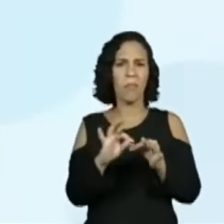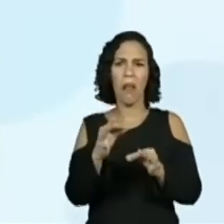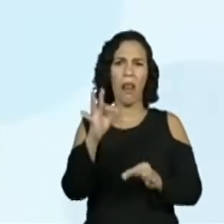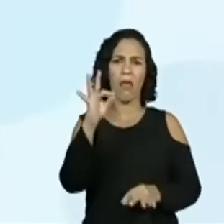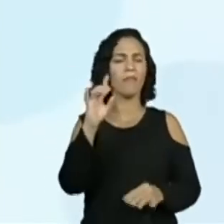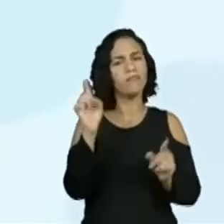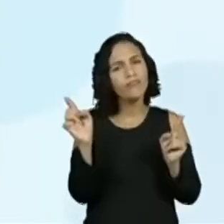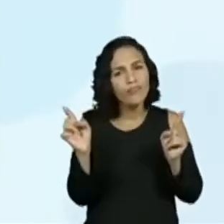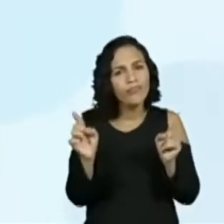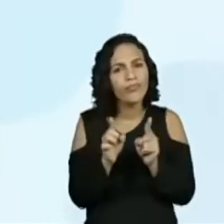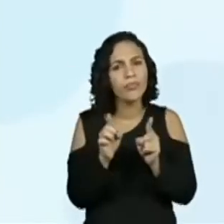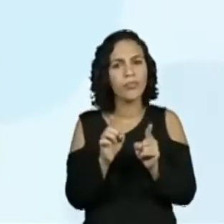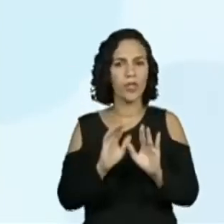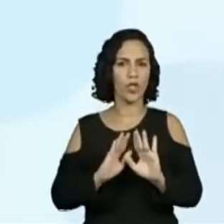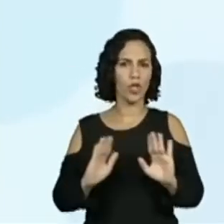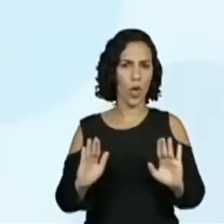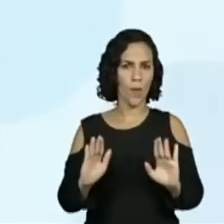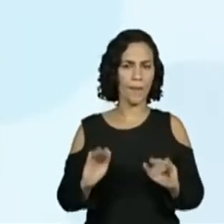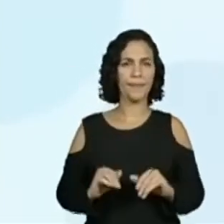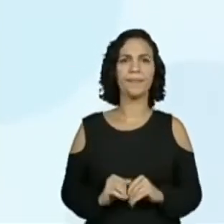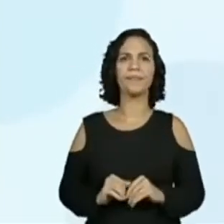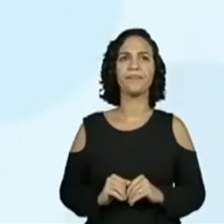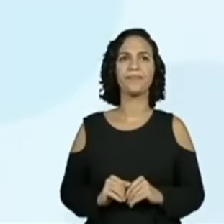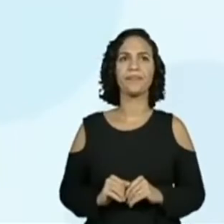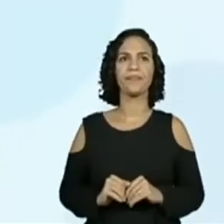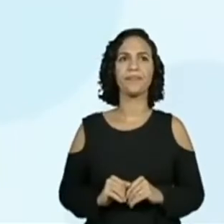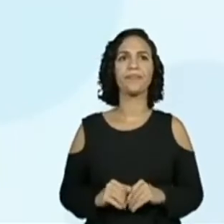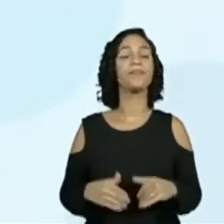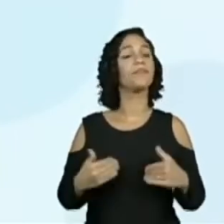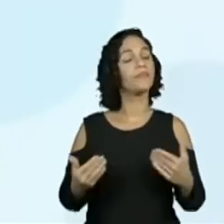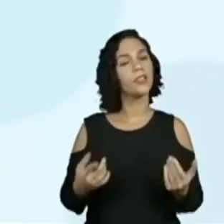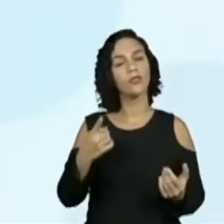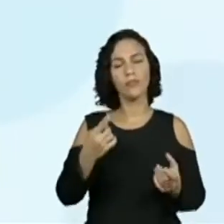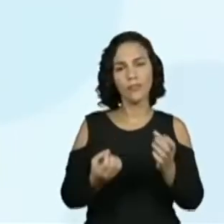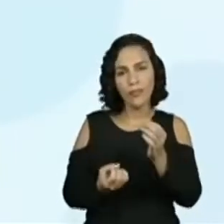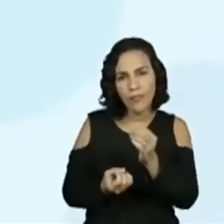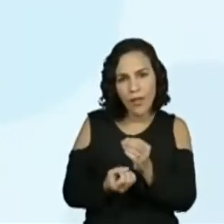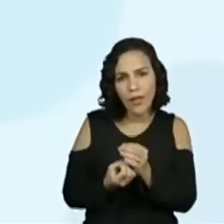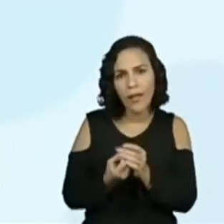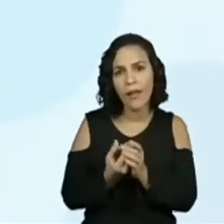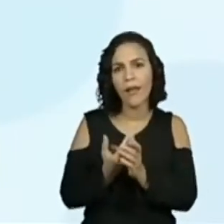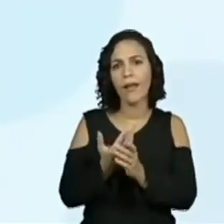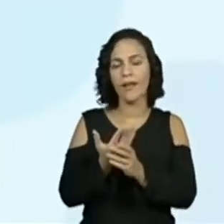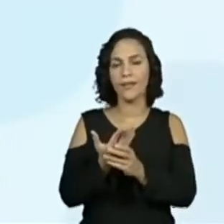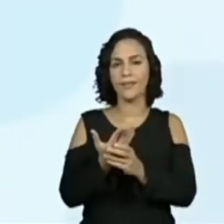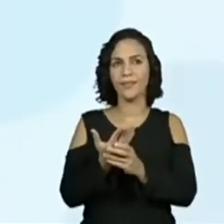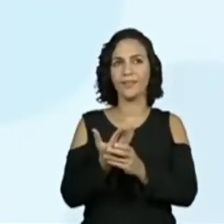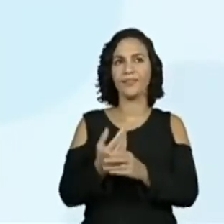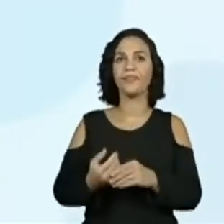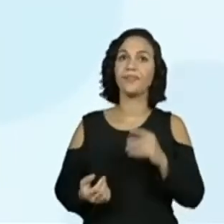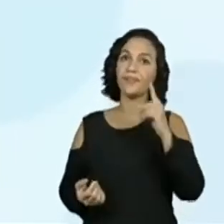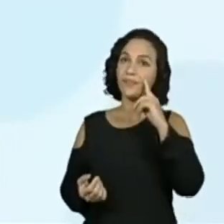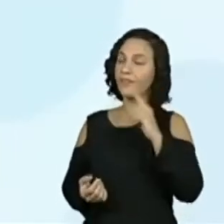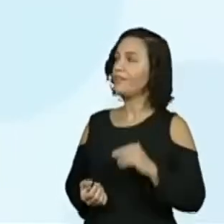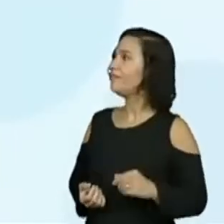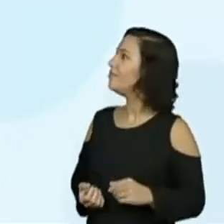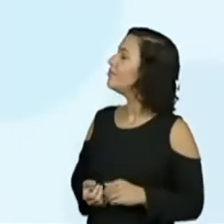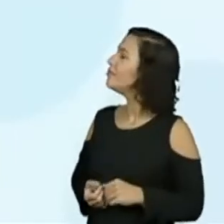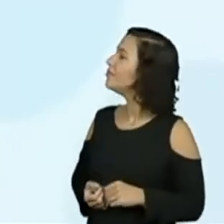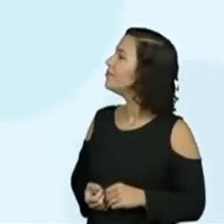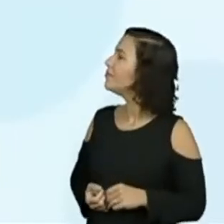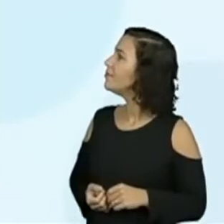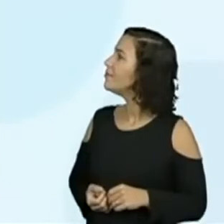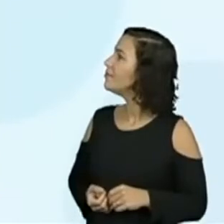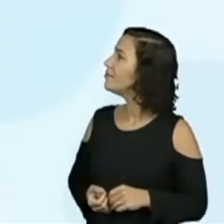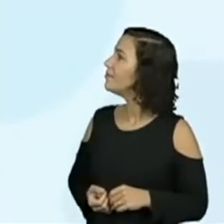são pequenos textos. Então, você vai construindo pequenos textos. Vamos completar aqui, professora Joyce, pequenos